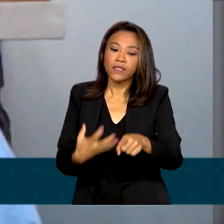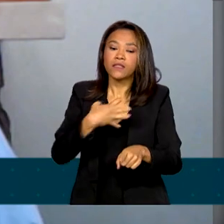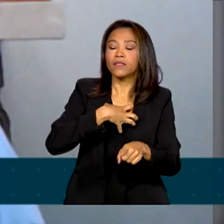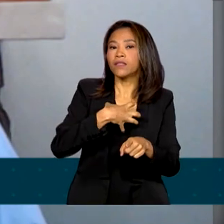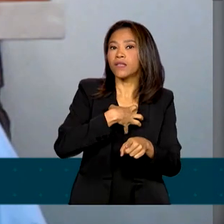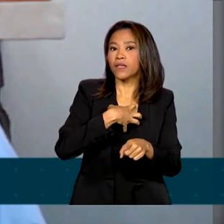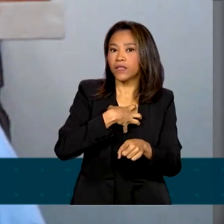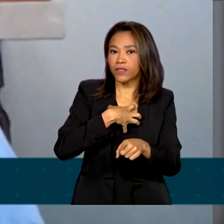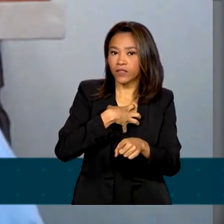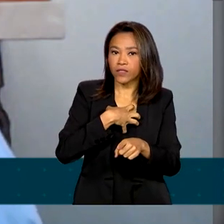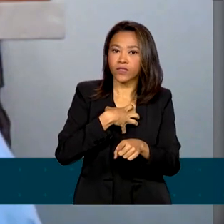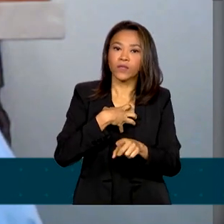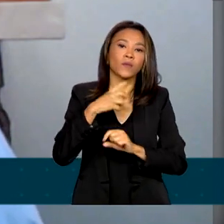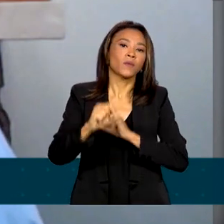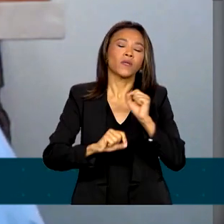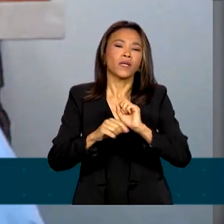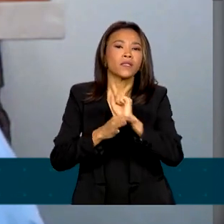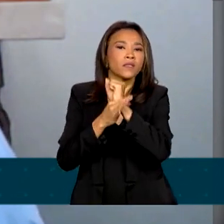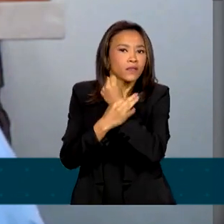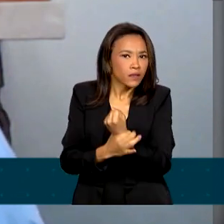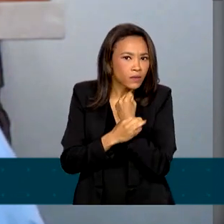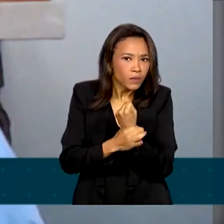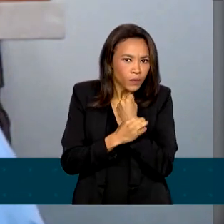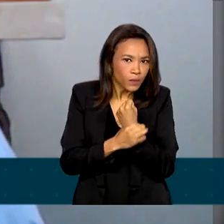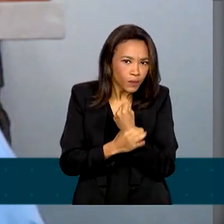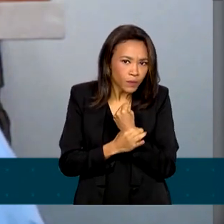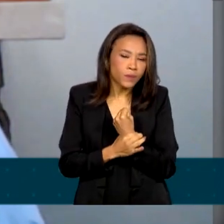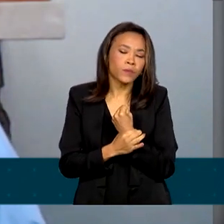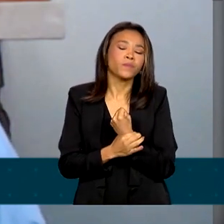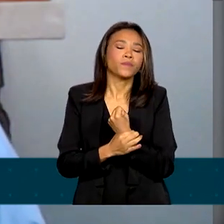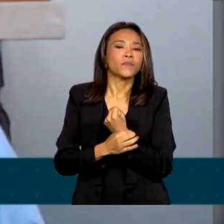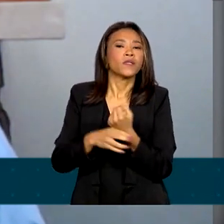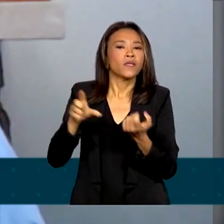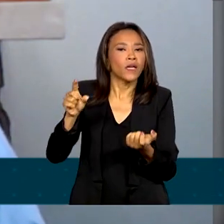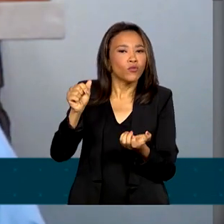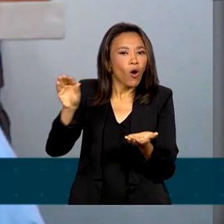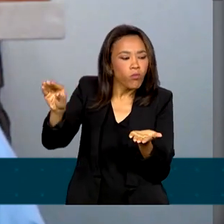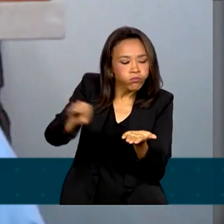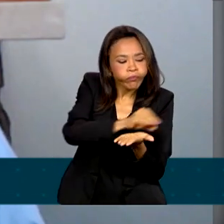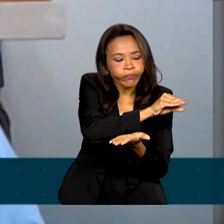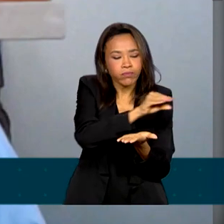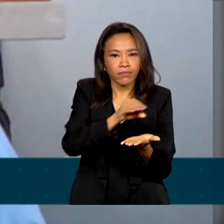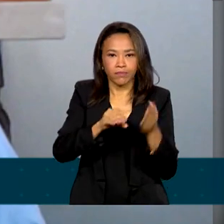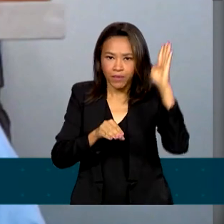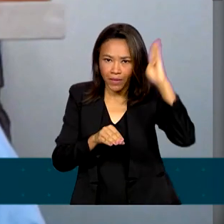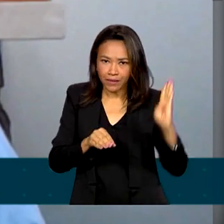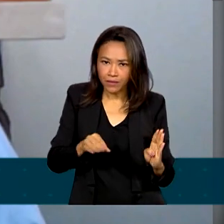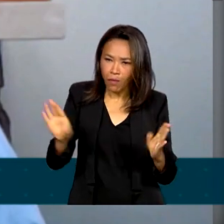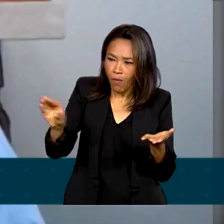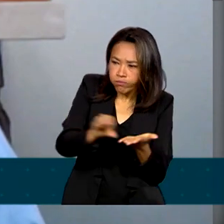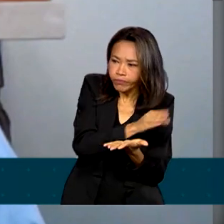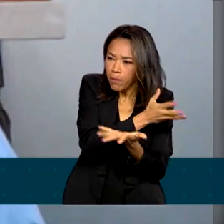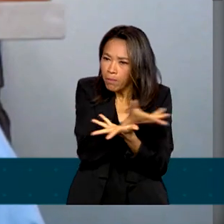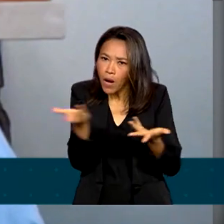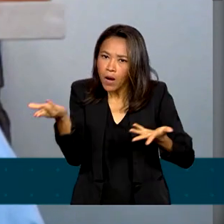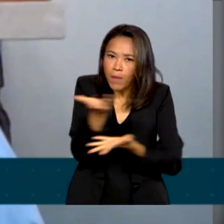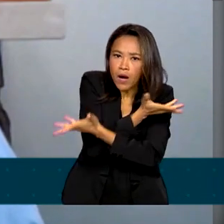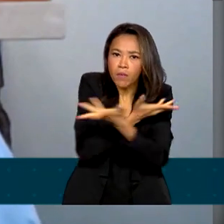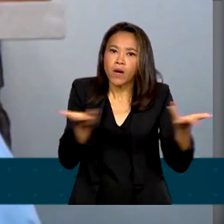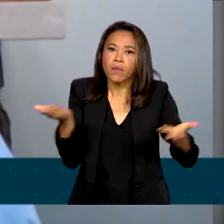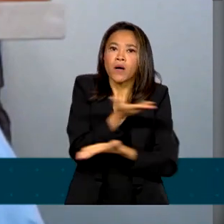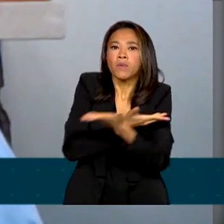mais seguro nos investimentos e aumentar o comércio entre